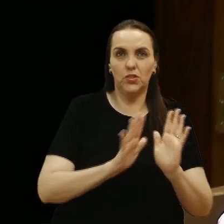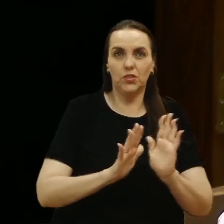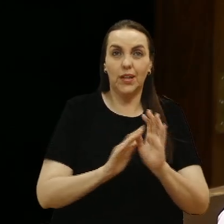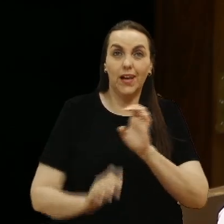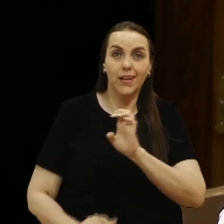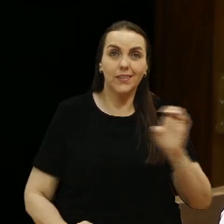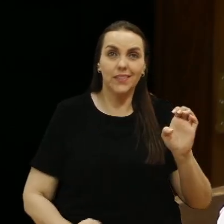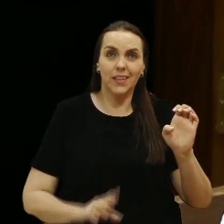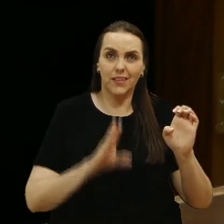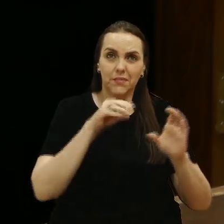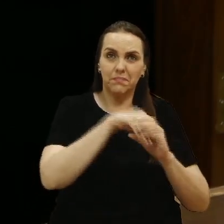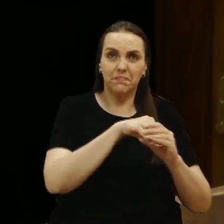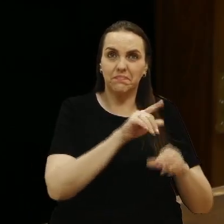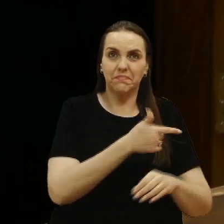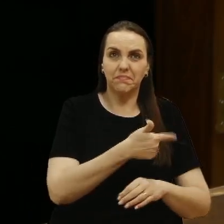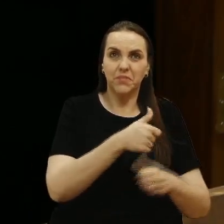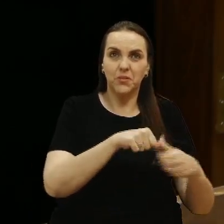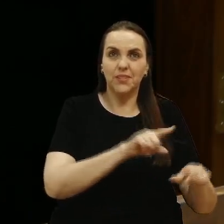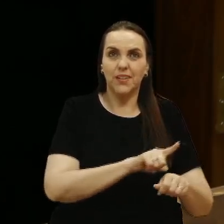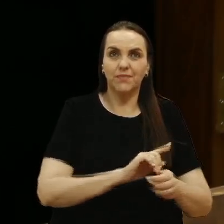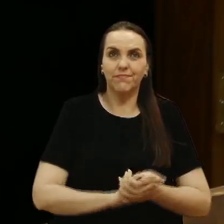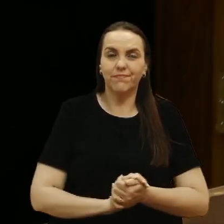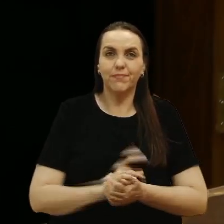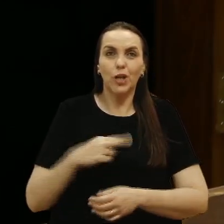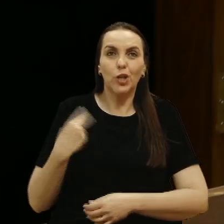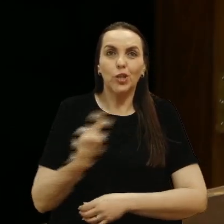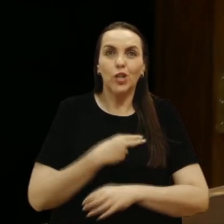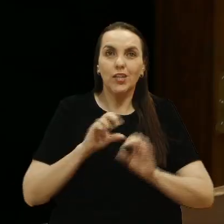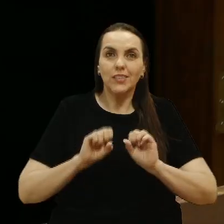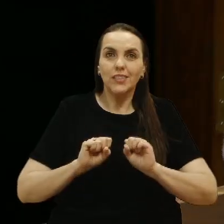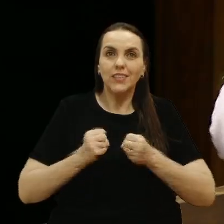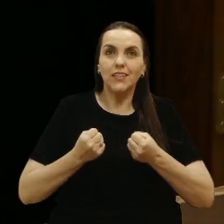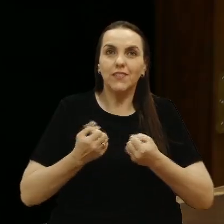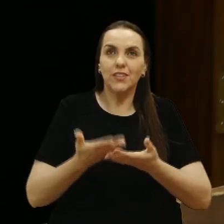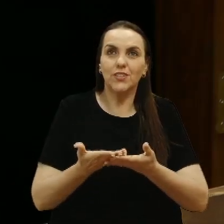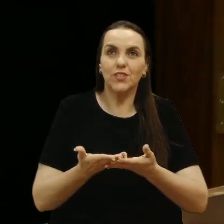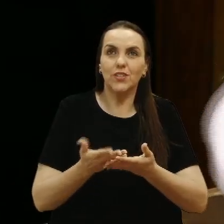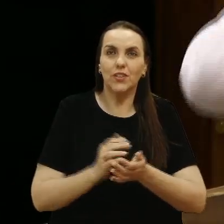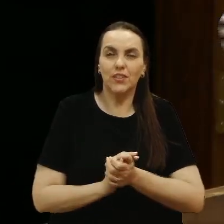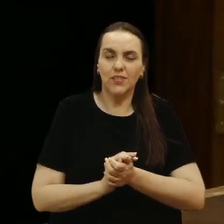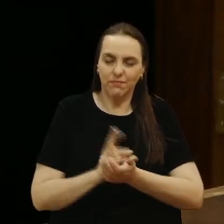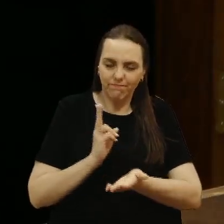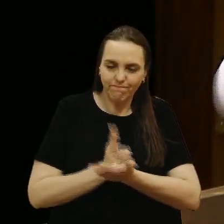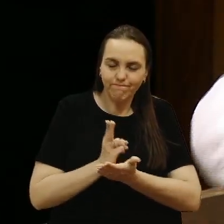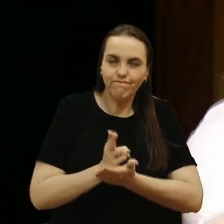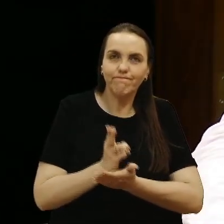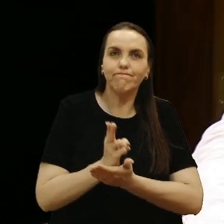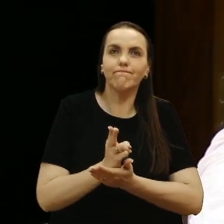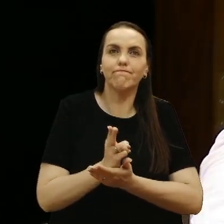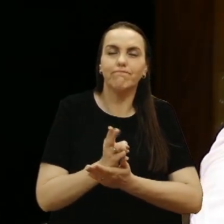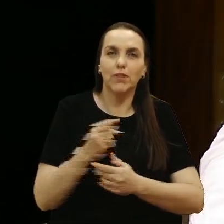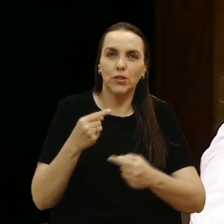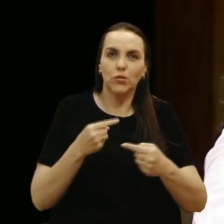não está. Nós somos defensores assíduos de uma disputa de